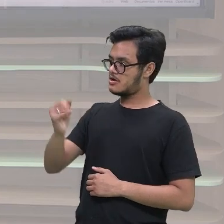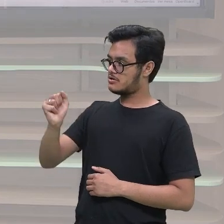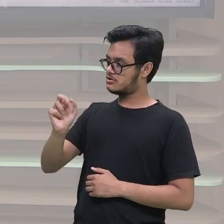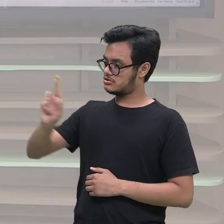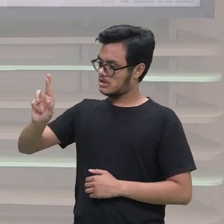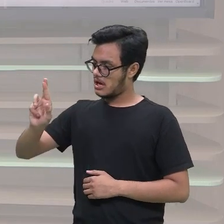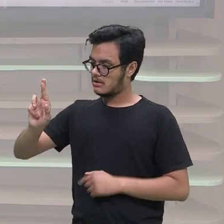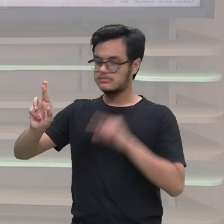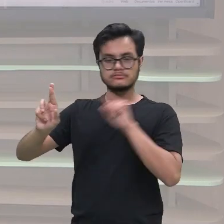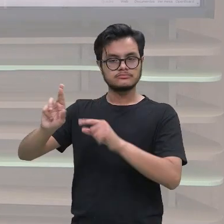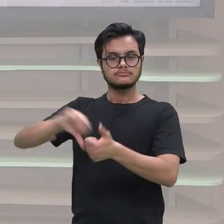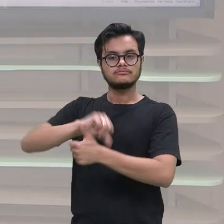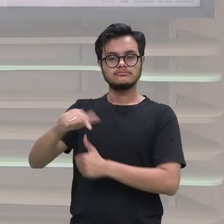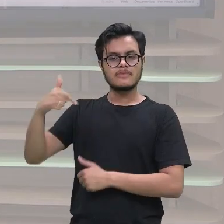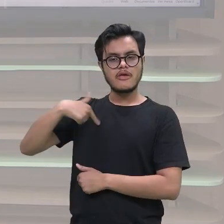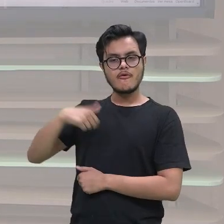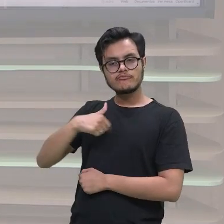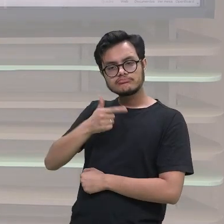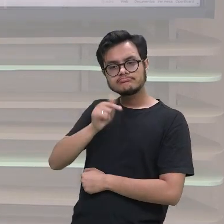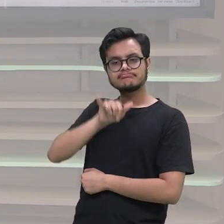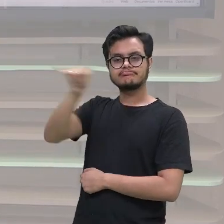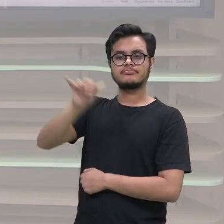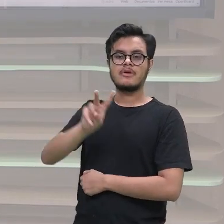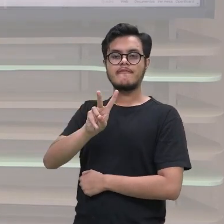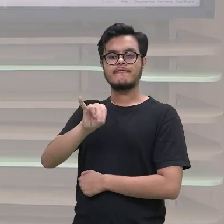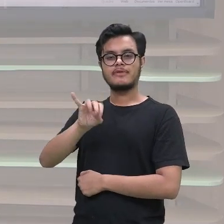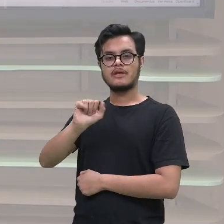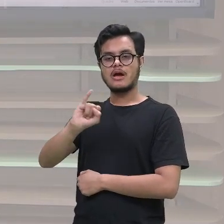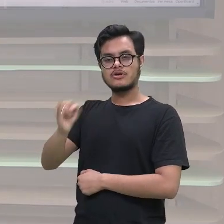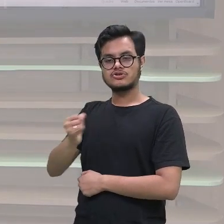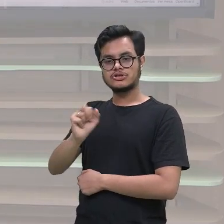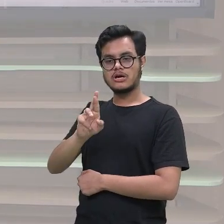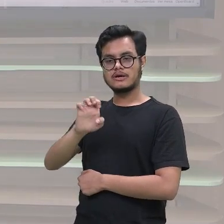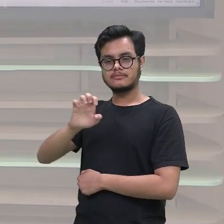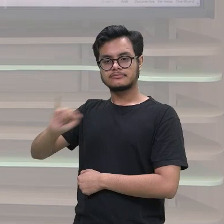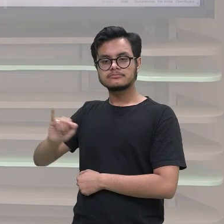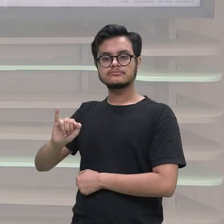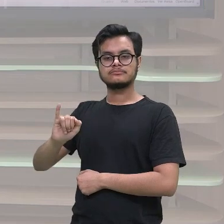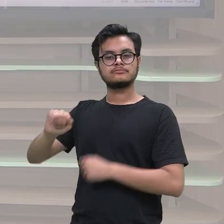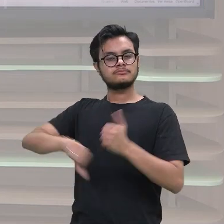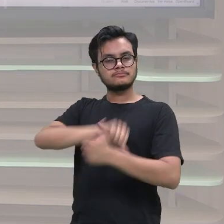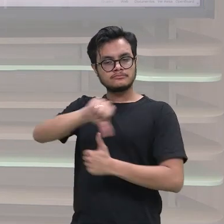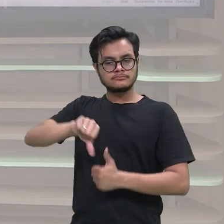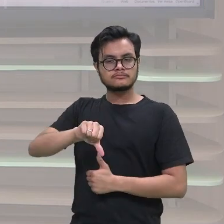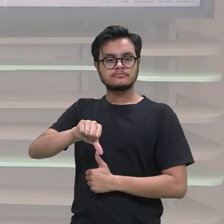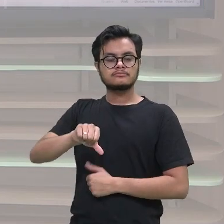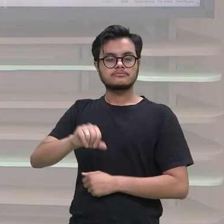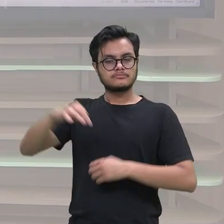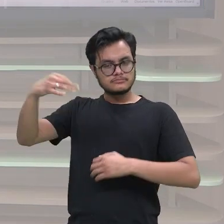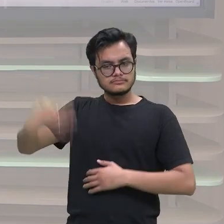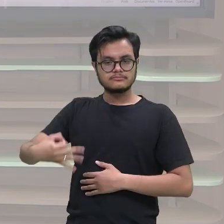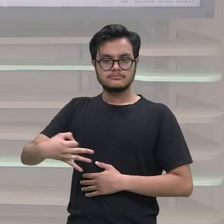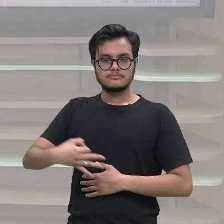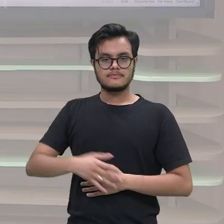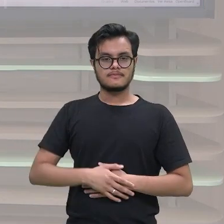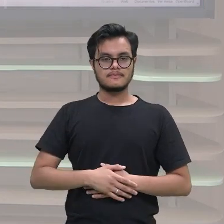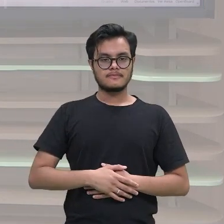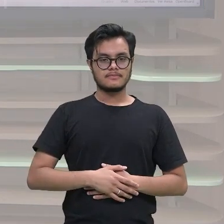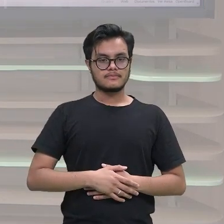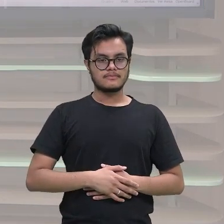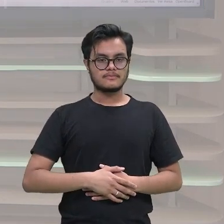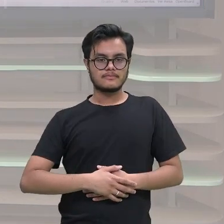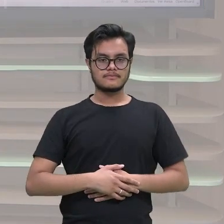estar flexionando, ó, viajar, viajarei. Ele está mudando para o modo indicativo.